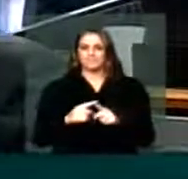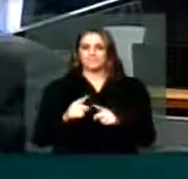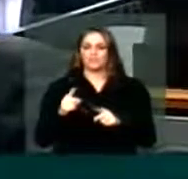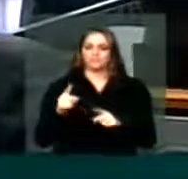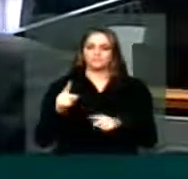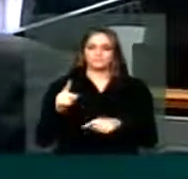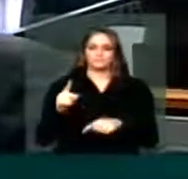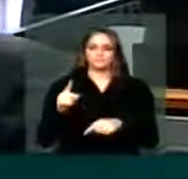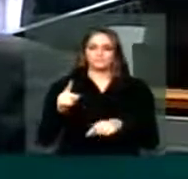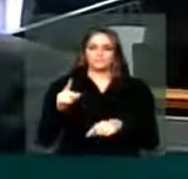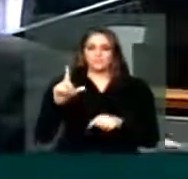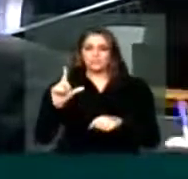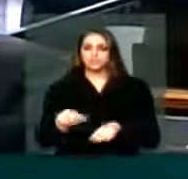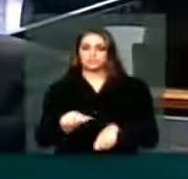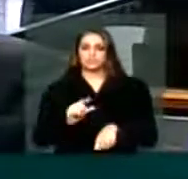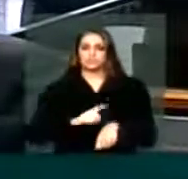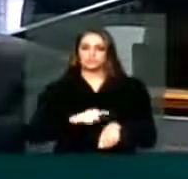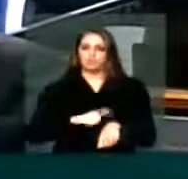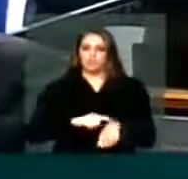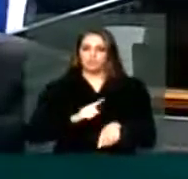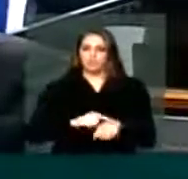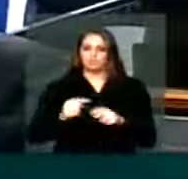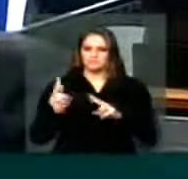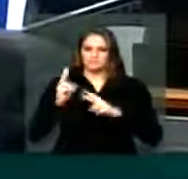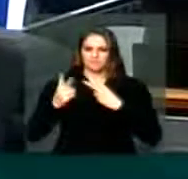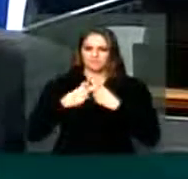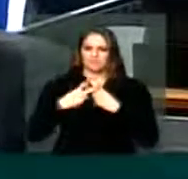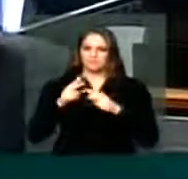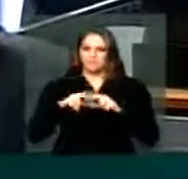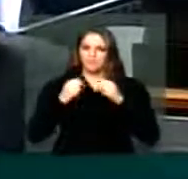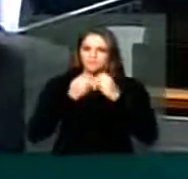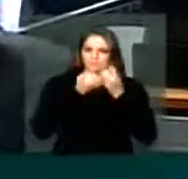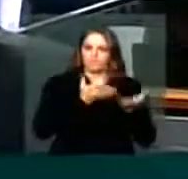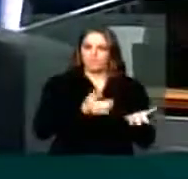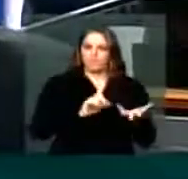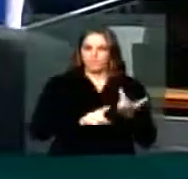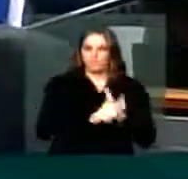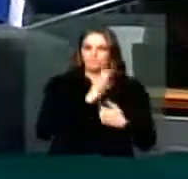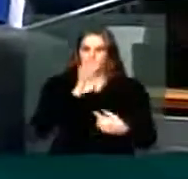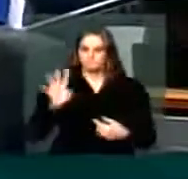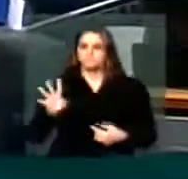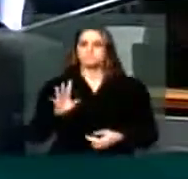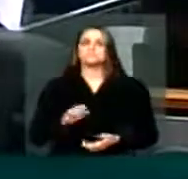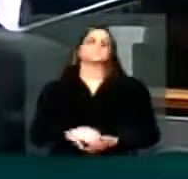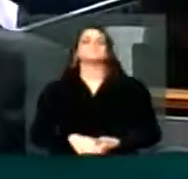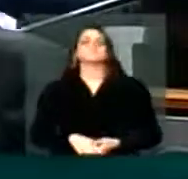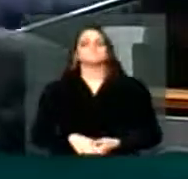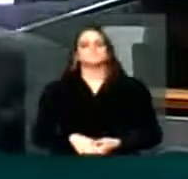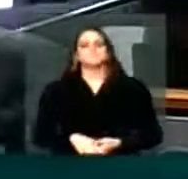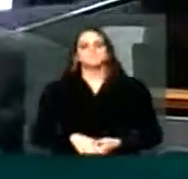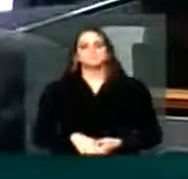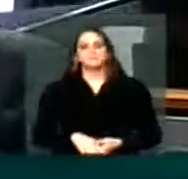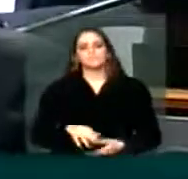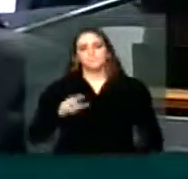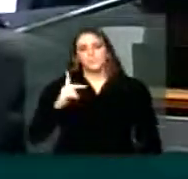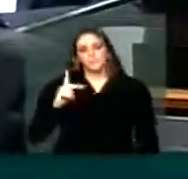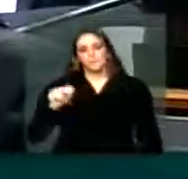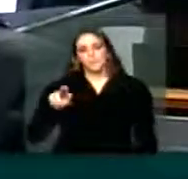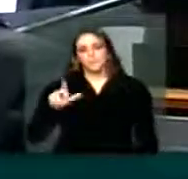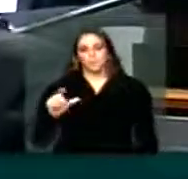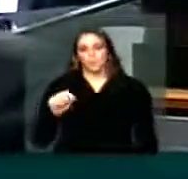políticos a delação melhor premiada é o Paulo Roberto Costa quando diz que